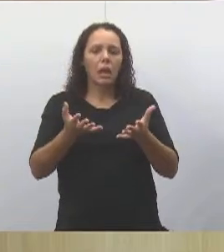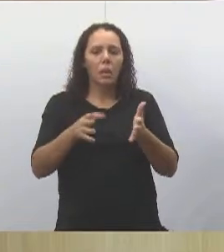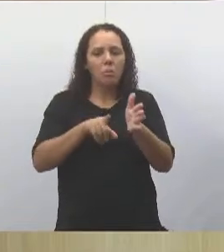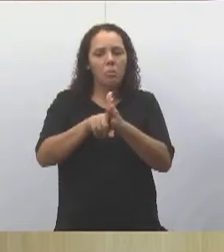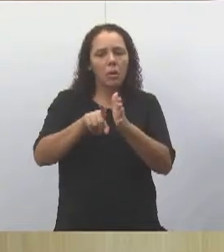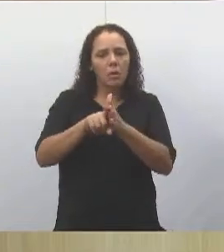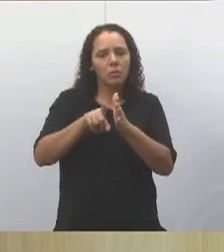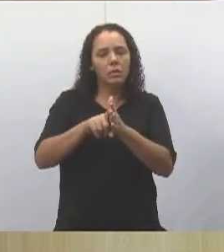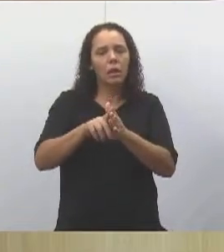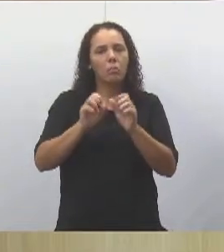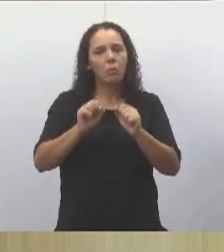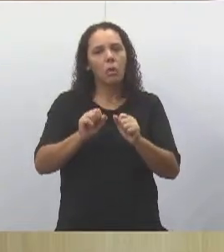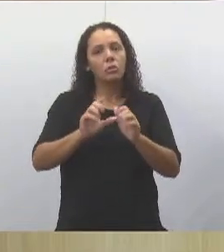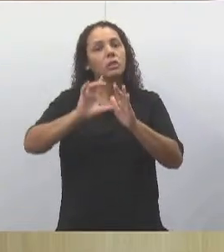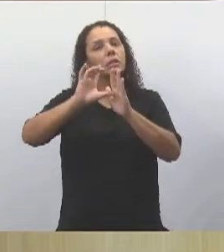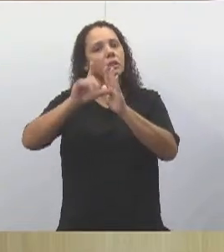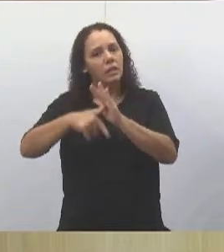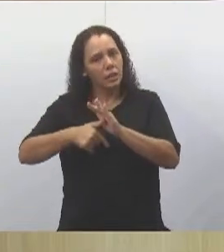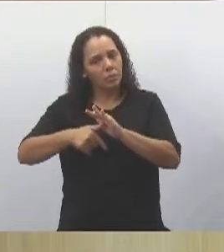o tempo para os